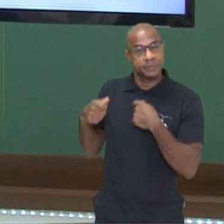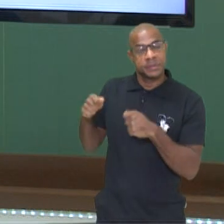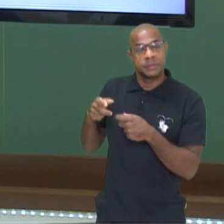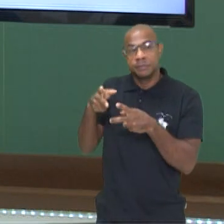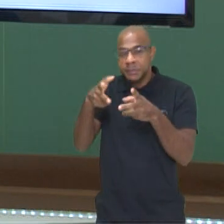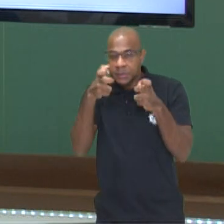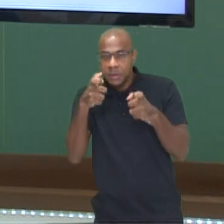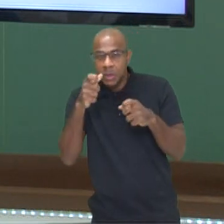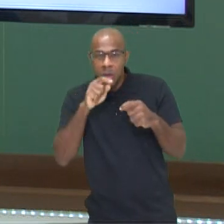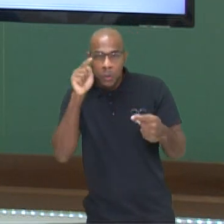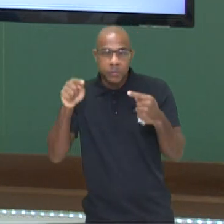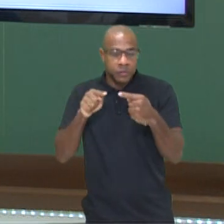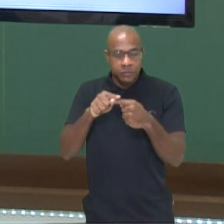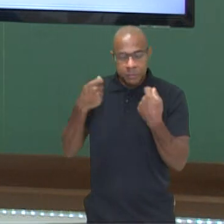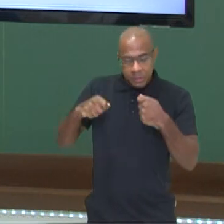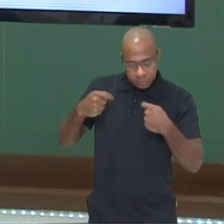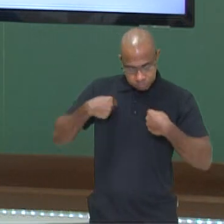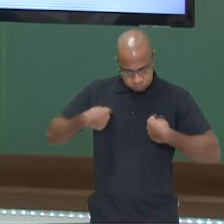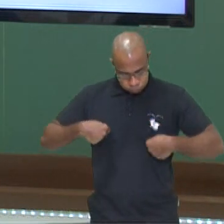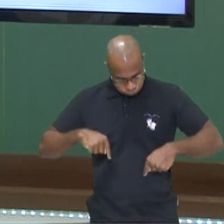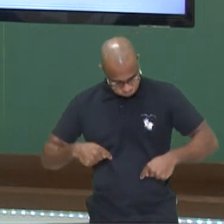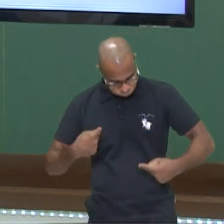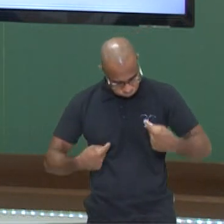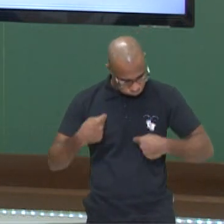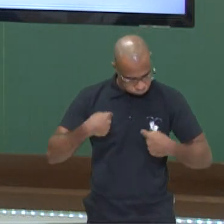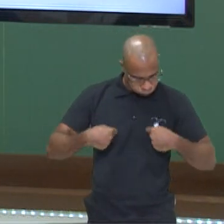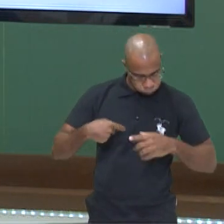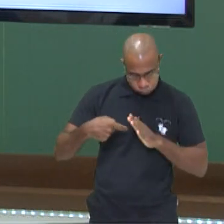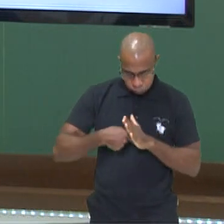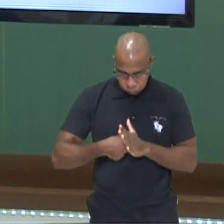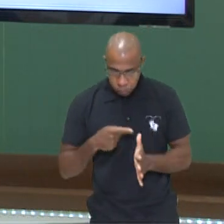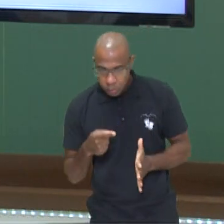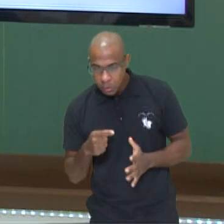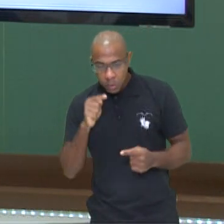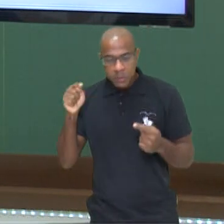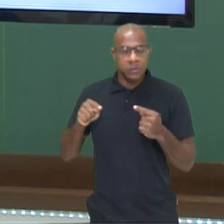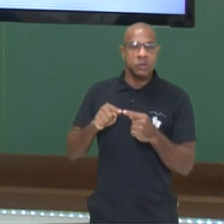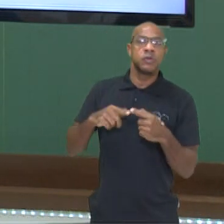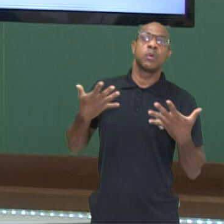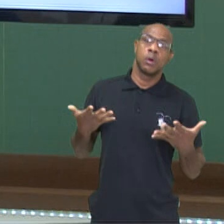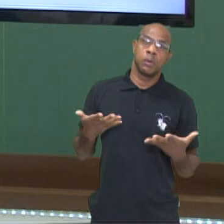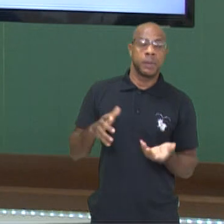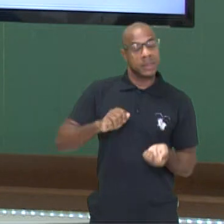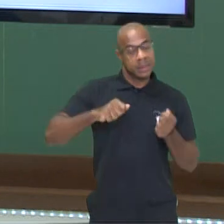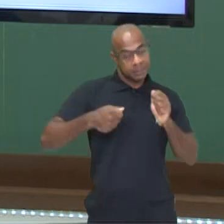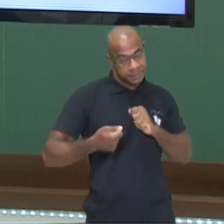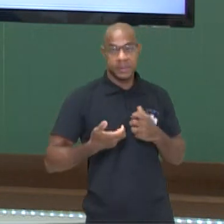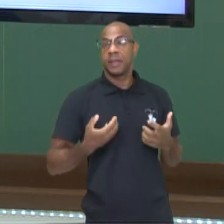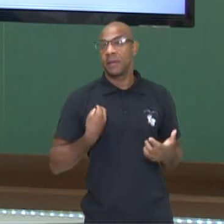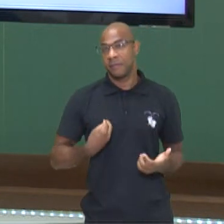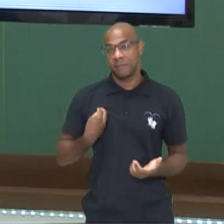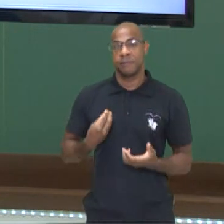que ele quer para a vida, para a saúde dele, e assim uma vai ser mais adequada do que a outra.